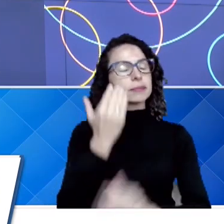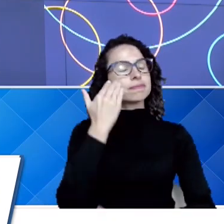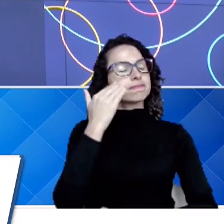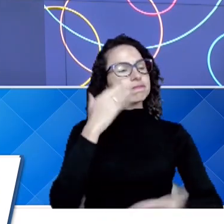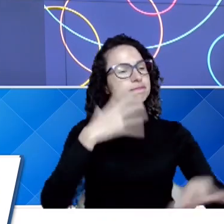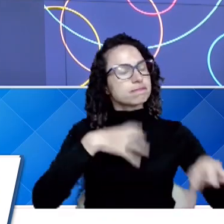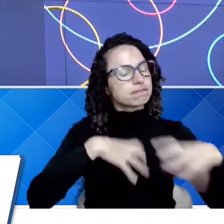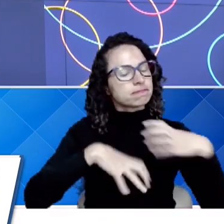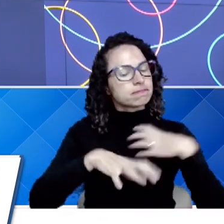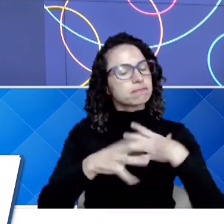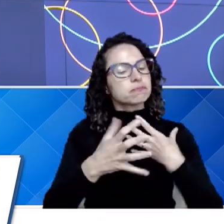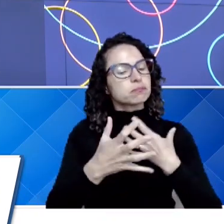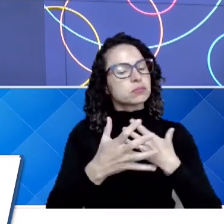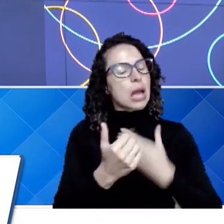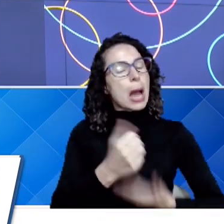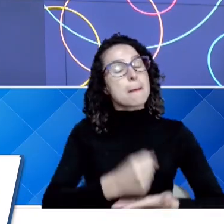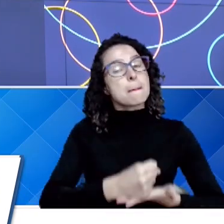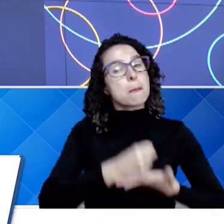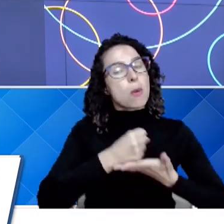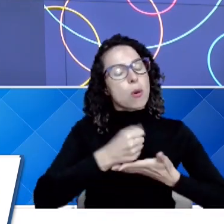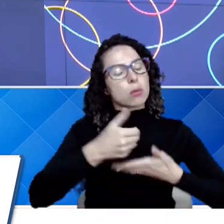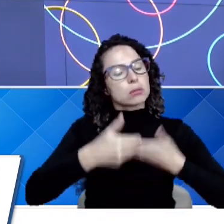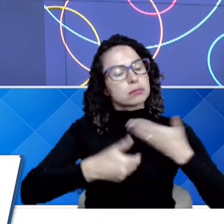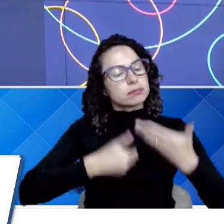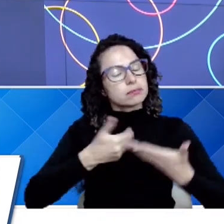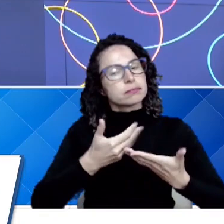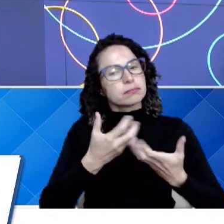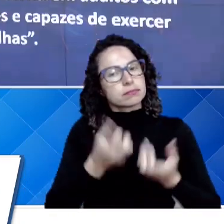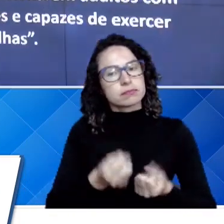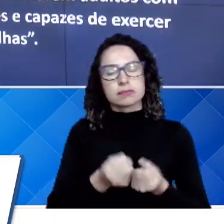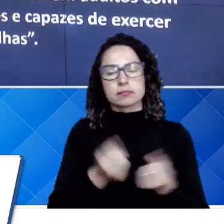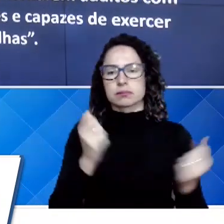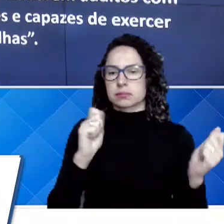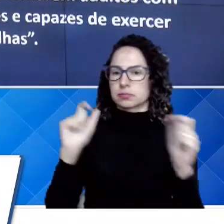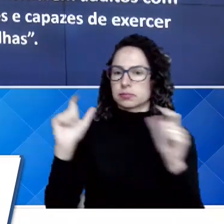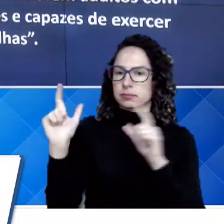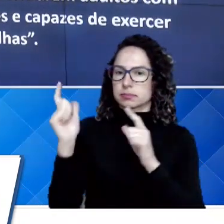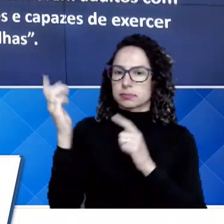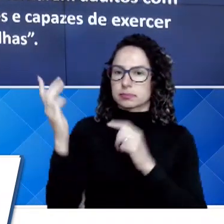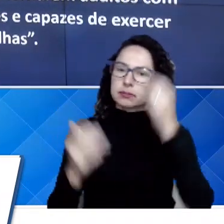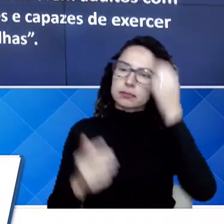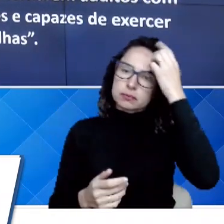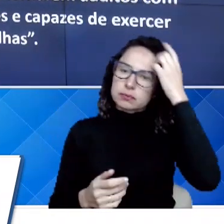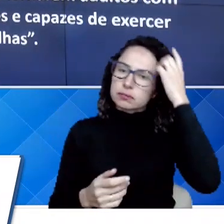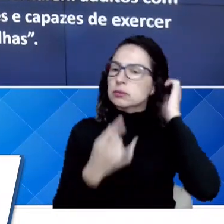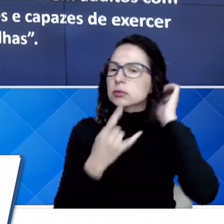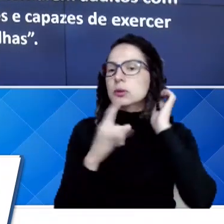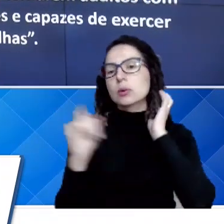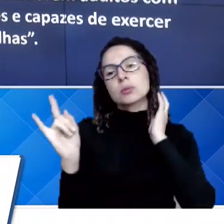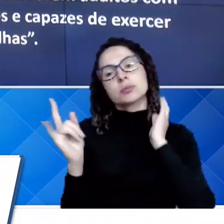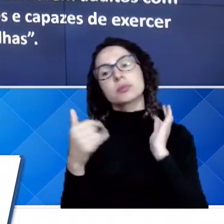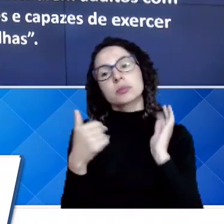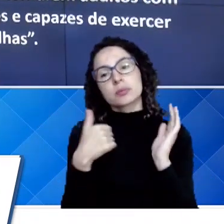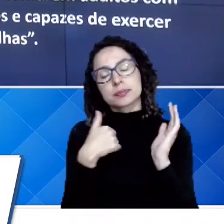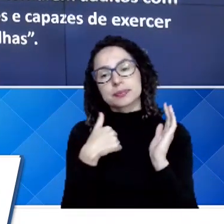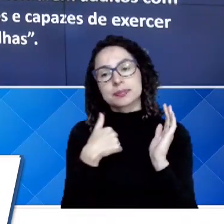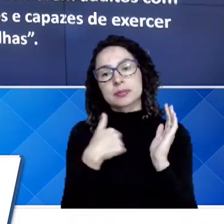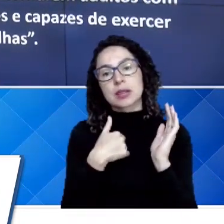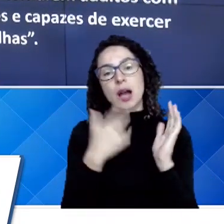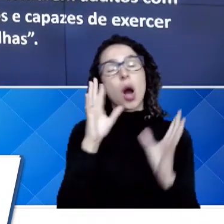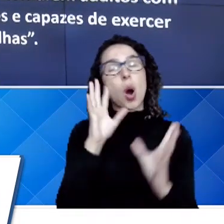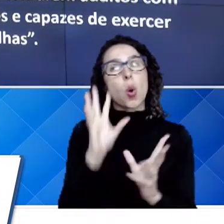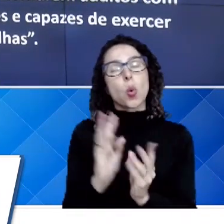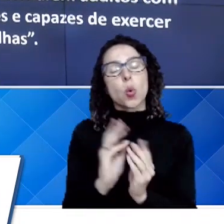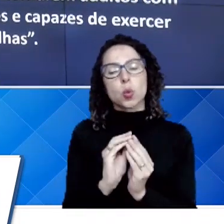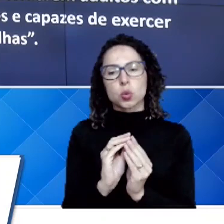sejam amparadas também para isso. Próximo. E por fim, eu deixo aqui a conclusão, né, do